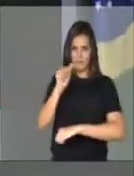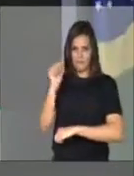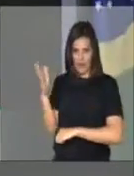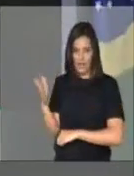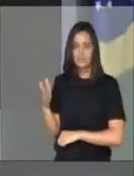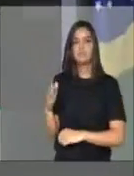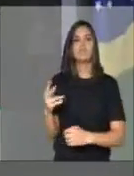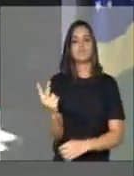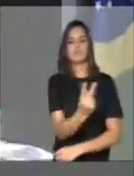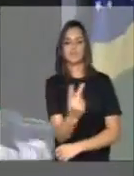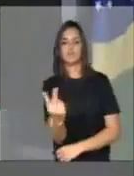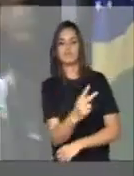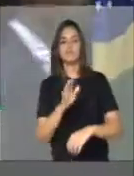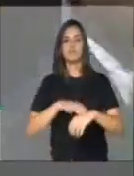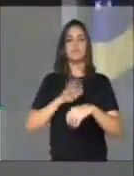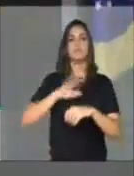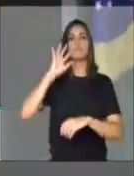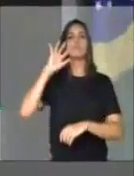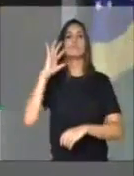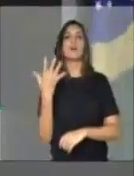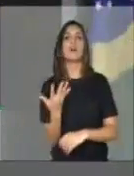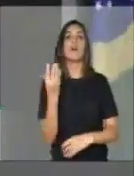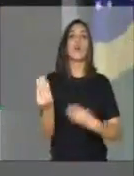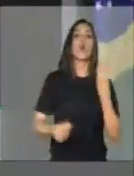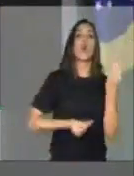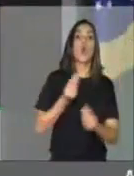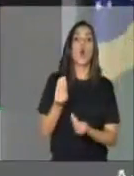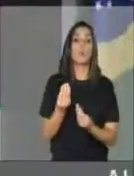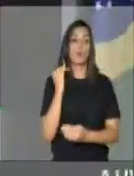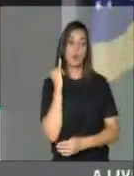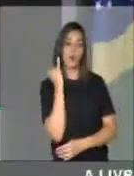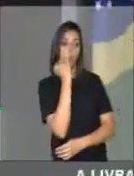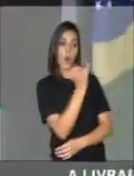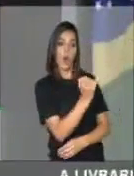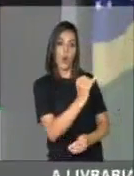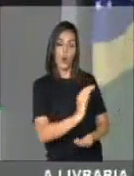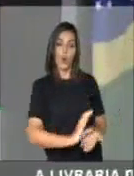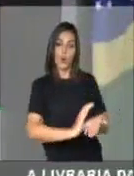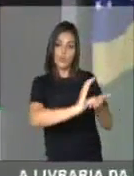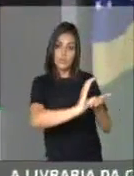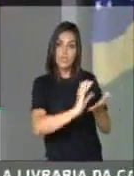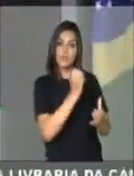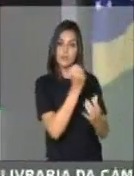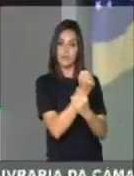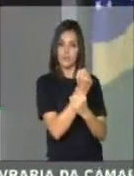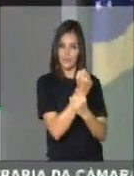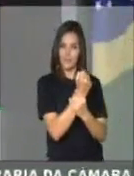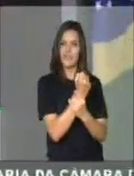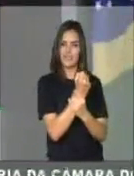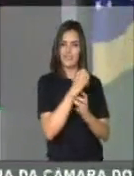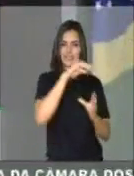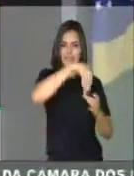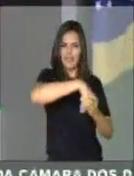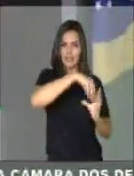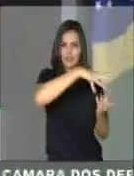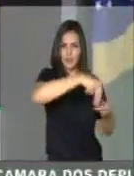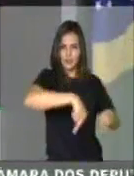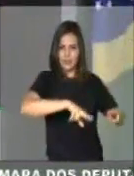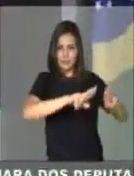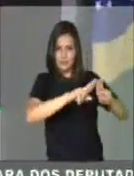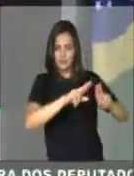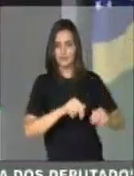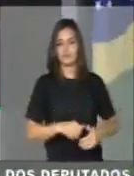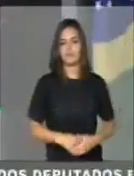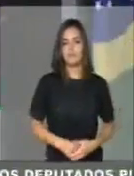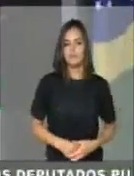para deliberarem sobre a designação nacional e a comunicarem ao Conselho de Segurança das Nações Unidas ou ao seu comitê